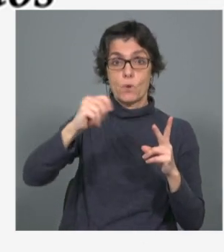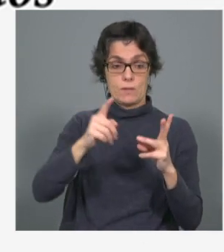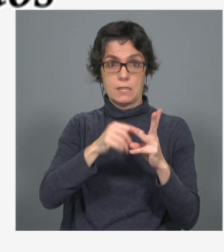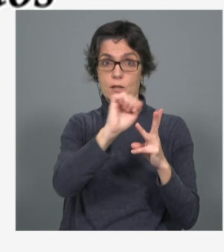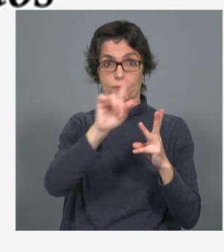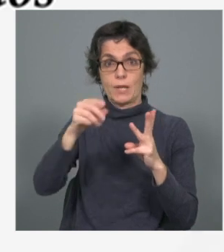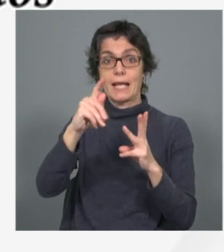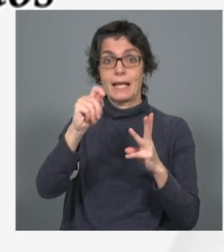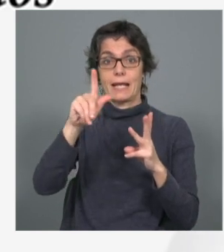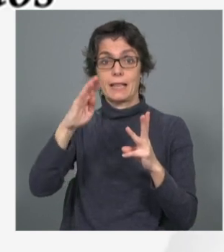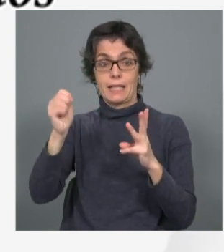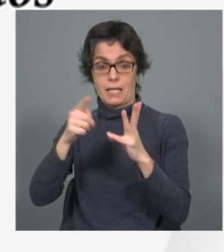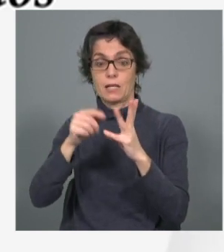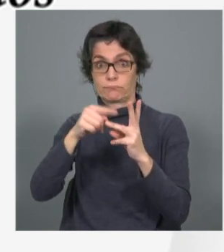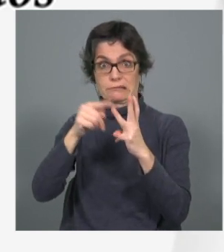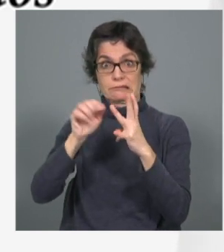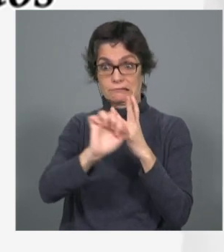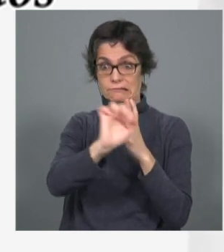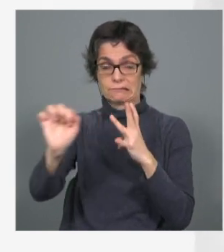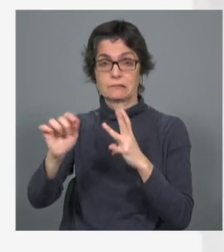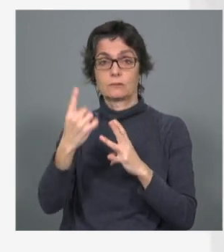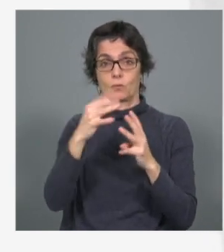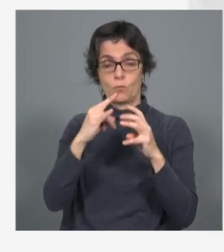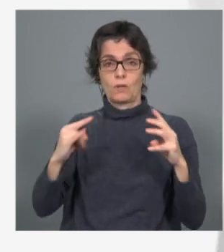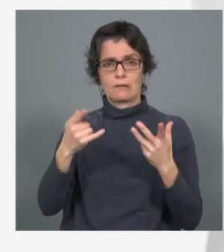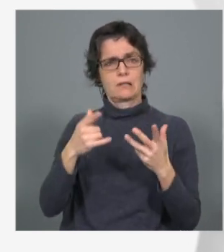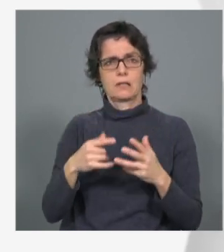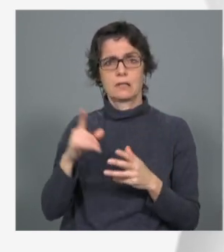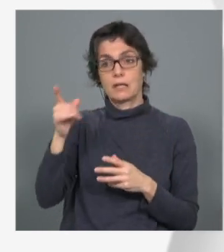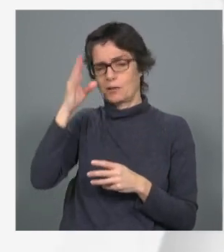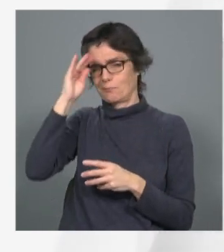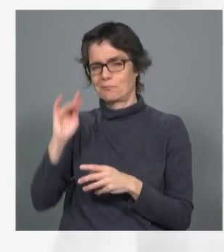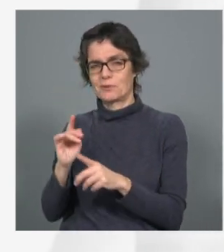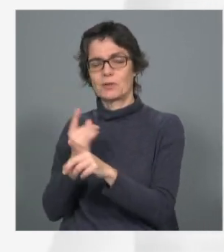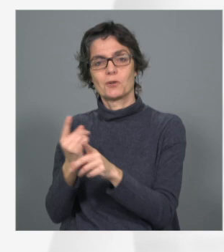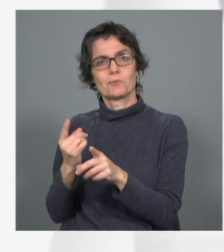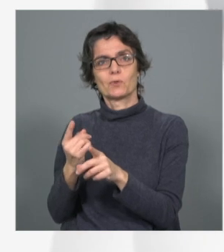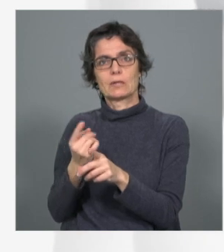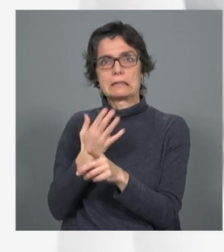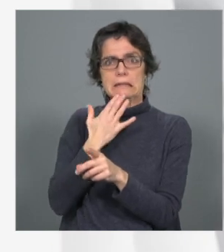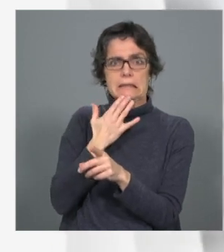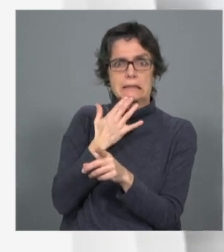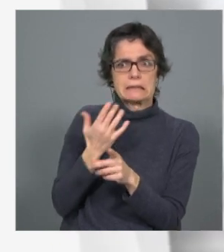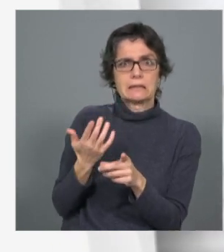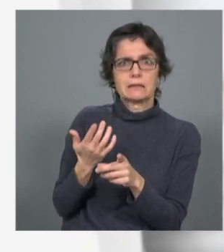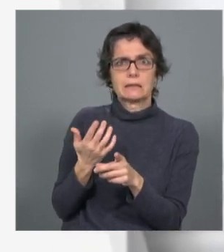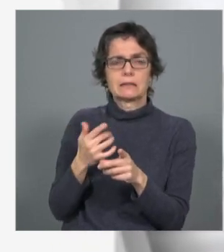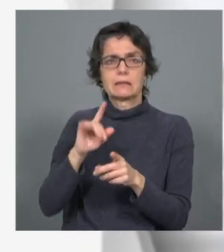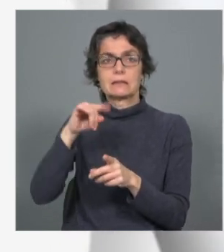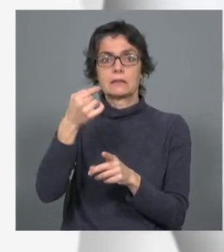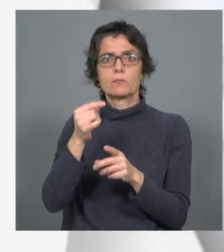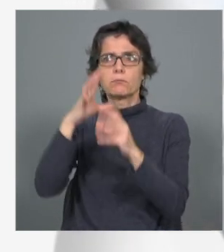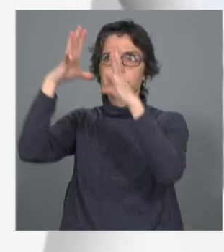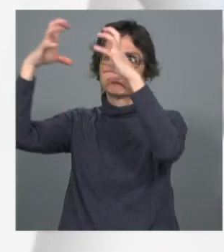para Elias. Não sabia o que dizia, pois estavam atemorizados. Veio então uma nuvem